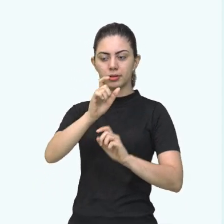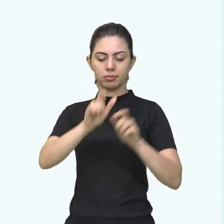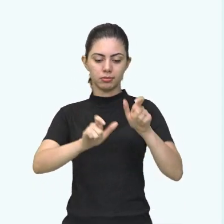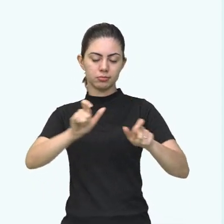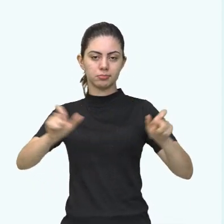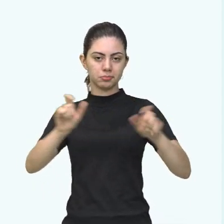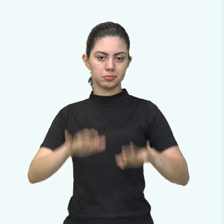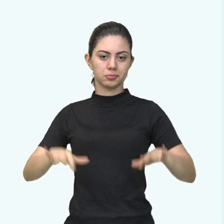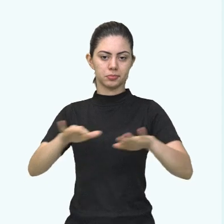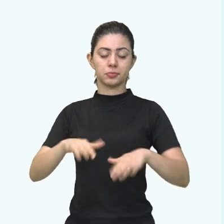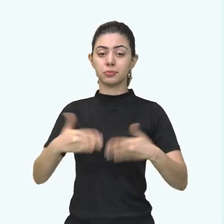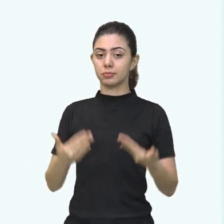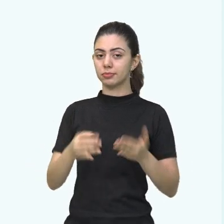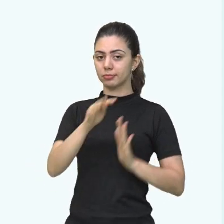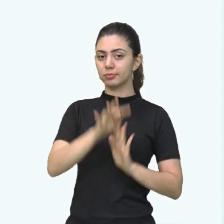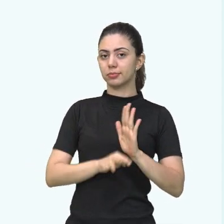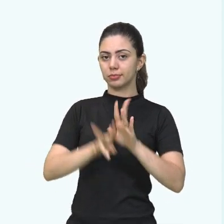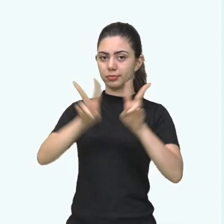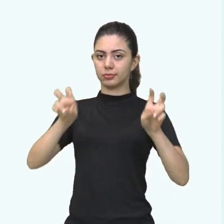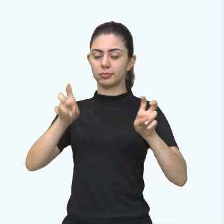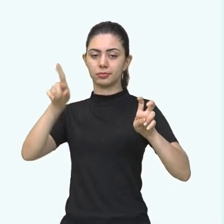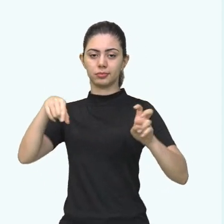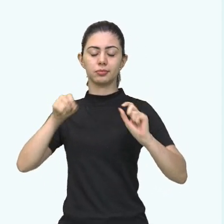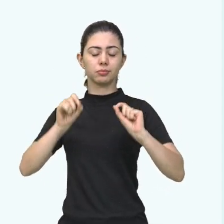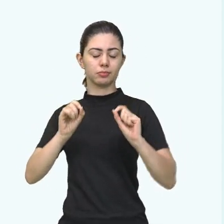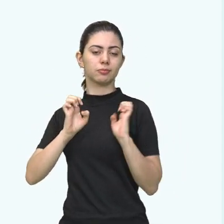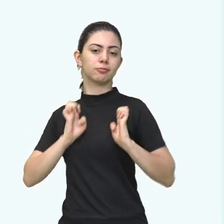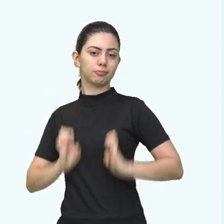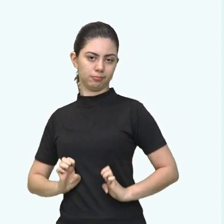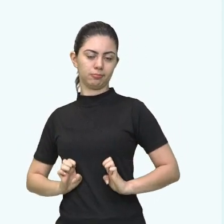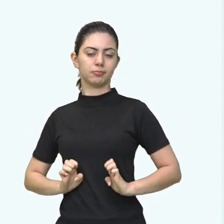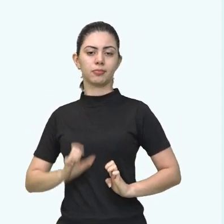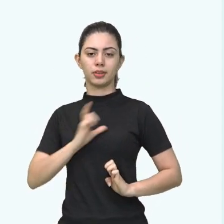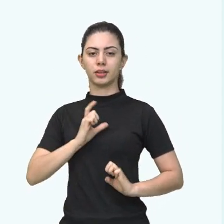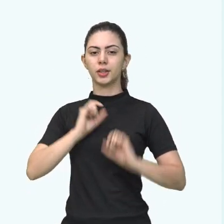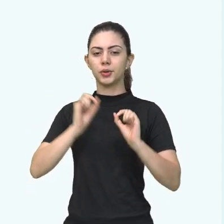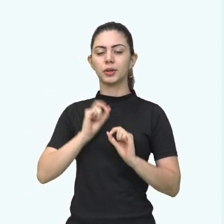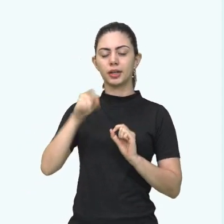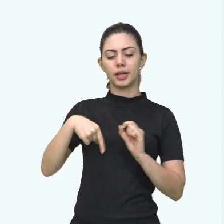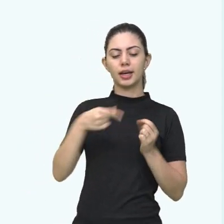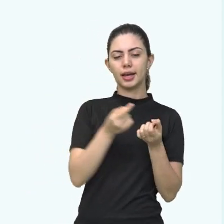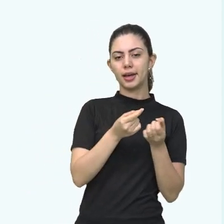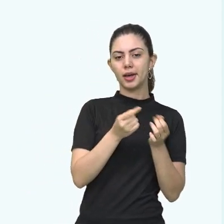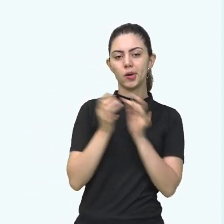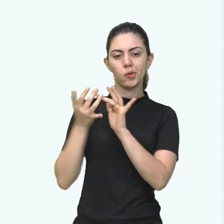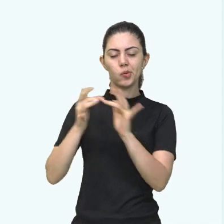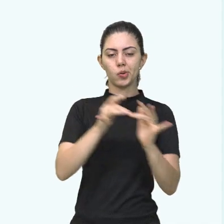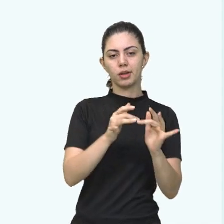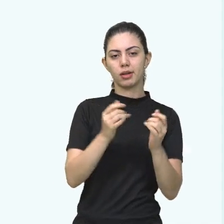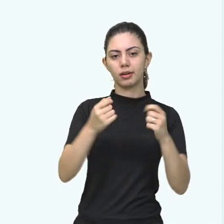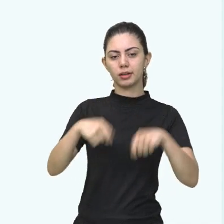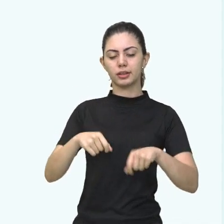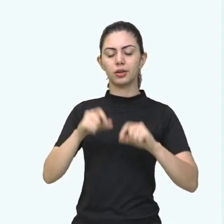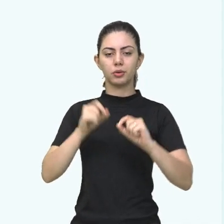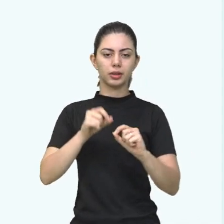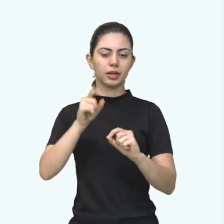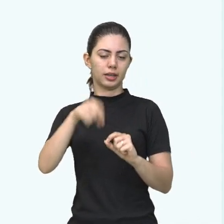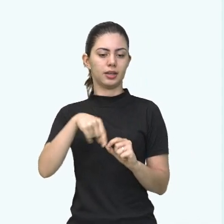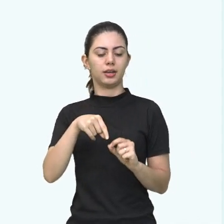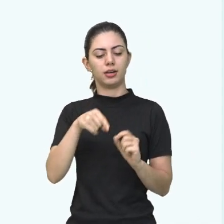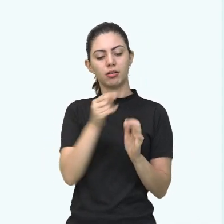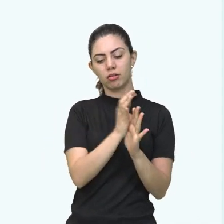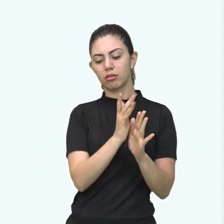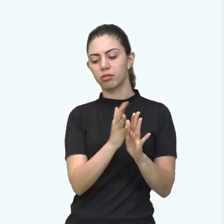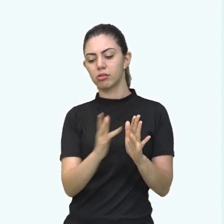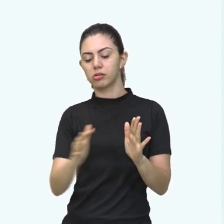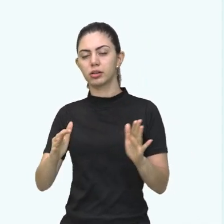gente já traz esse texto aí sobre ética, a gente já vê que ele tem uma certa articulação que ajuda nessa fluidez. Então a gente entender que